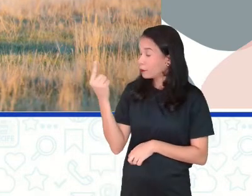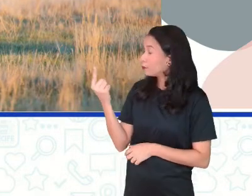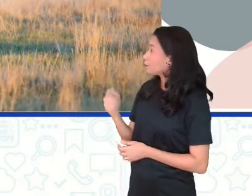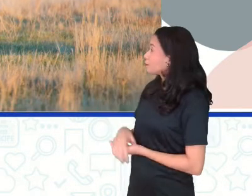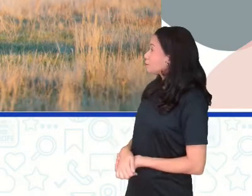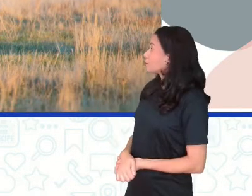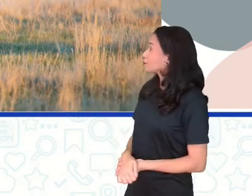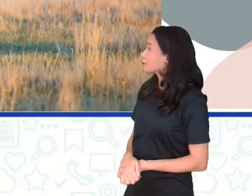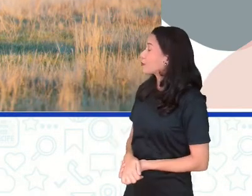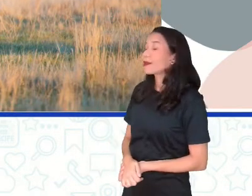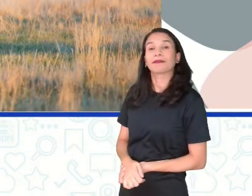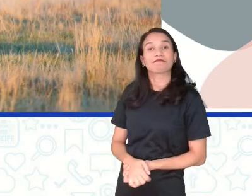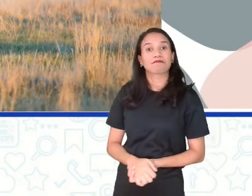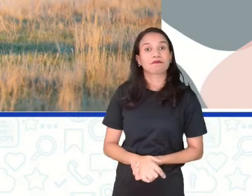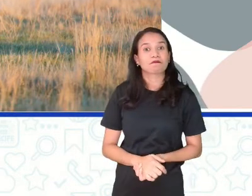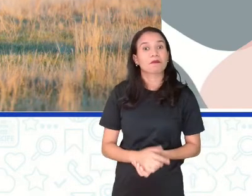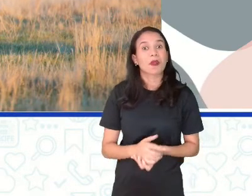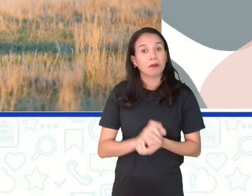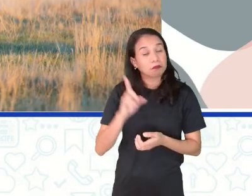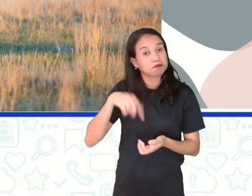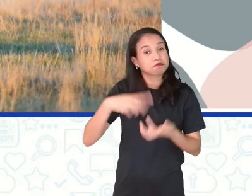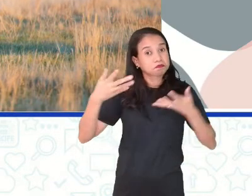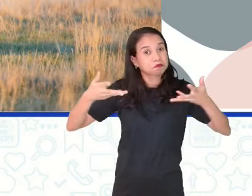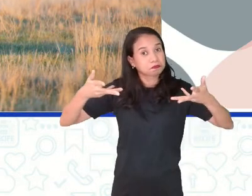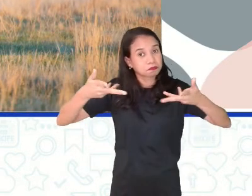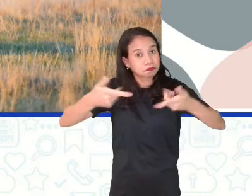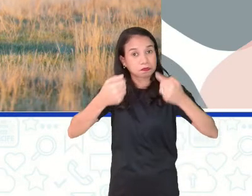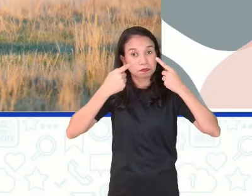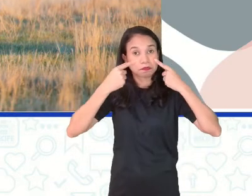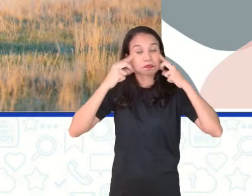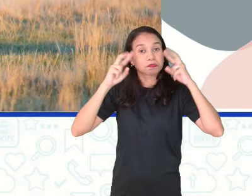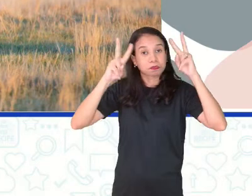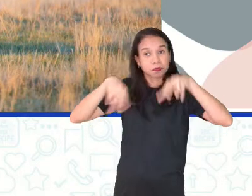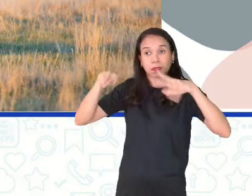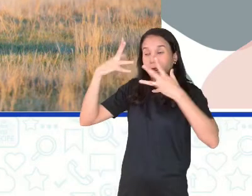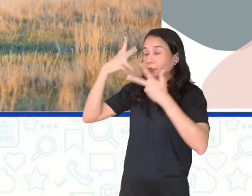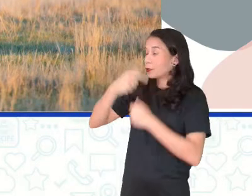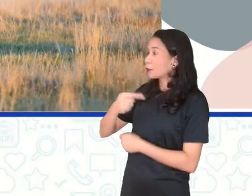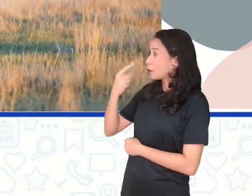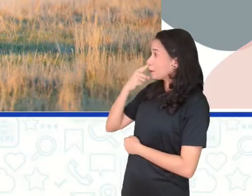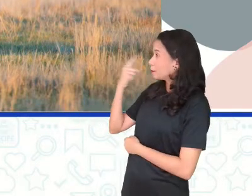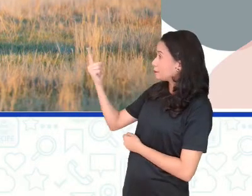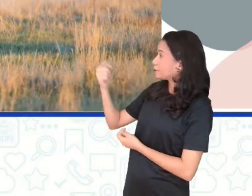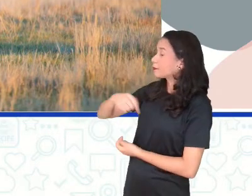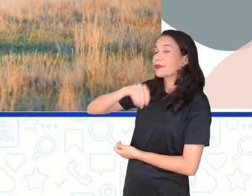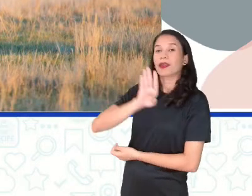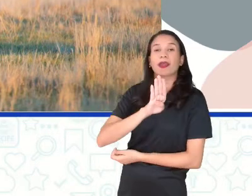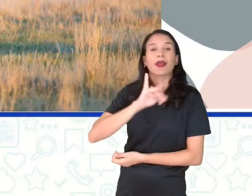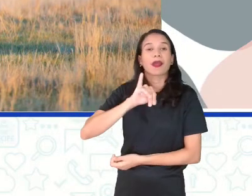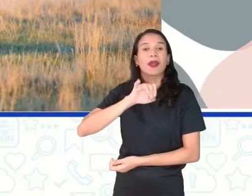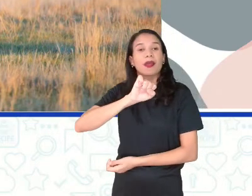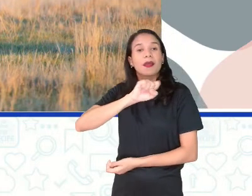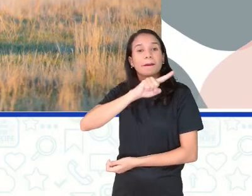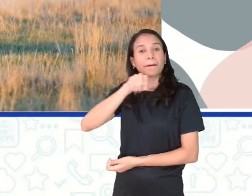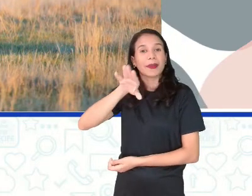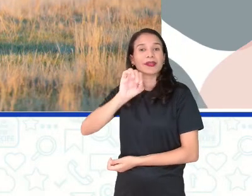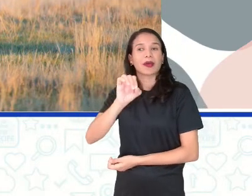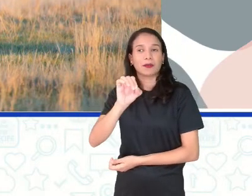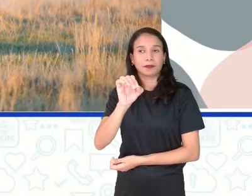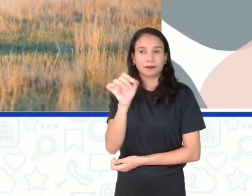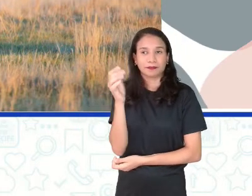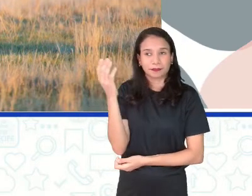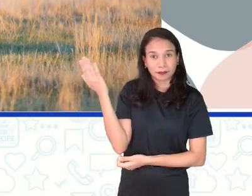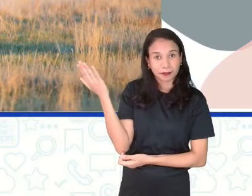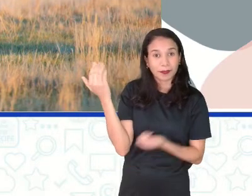animal magnífico, não é? Veja que animal magnífico. Esse daí é o bisão. Então, é exatamente o que eu falei,